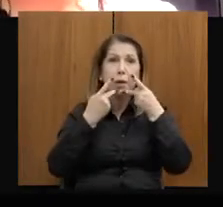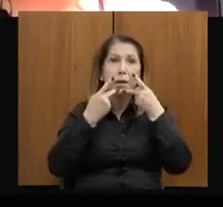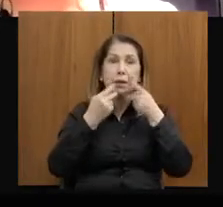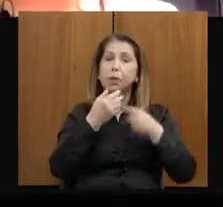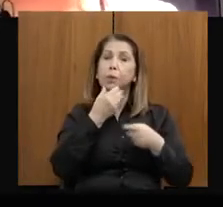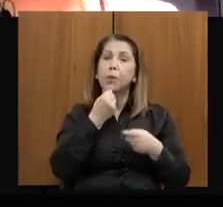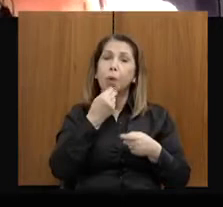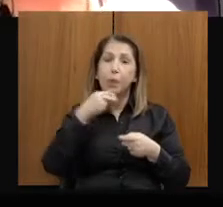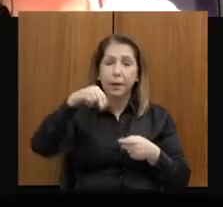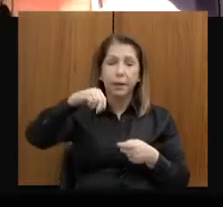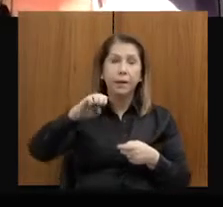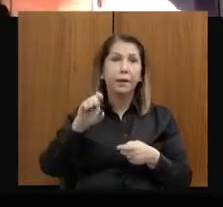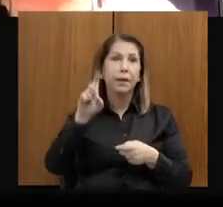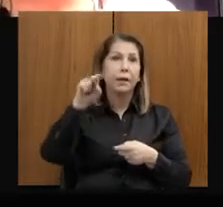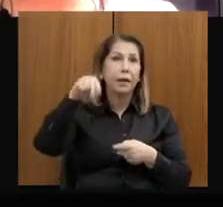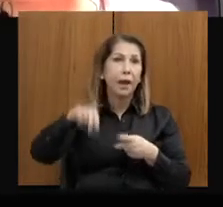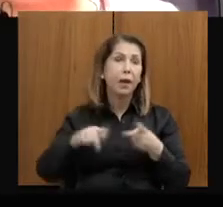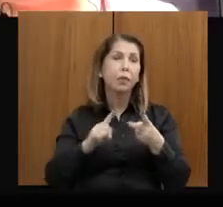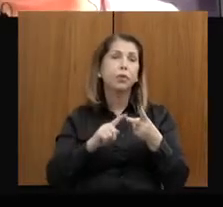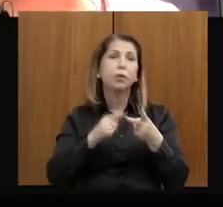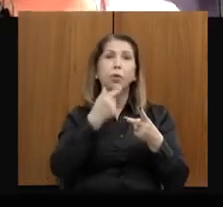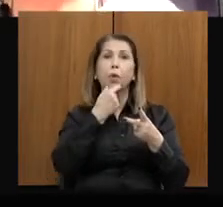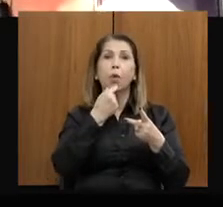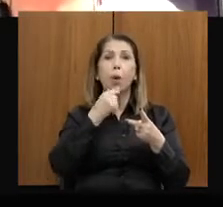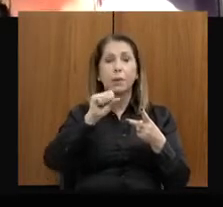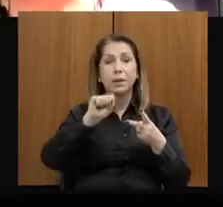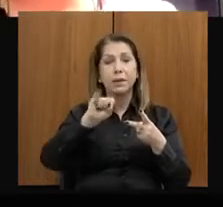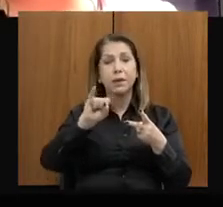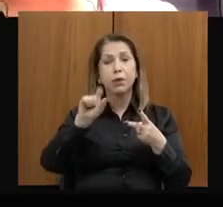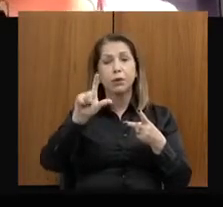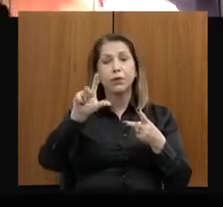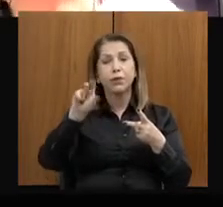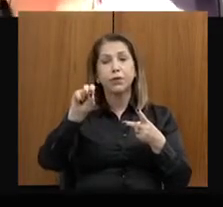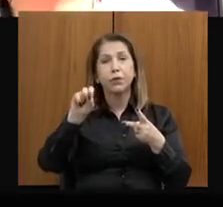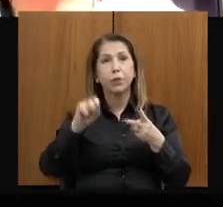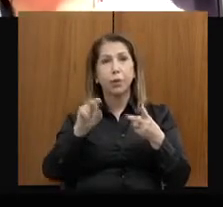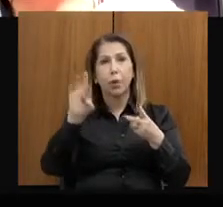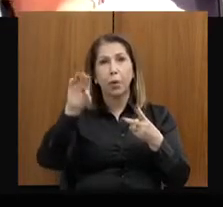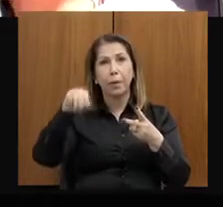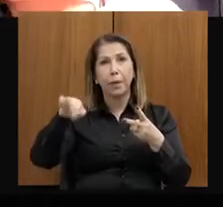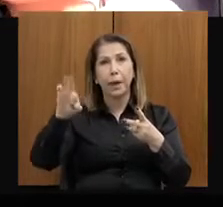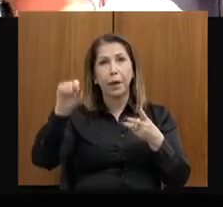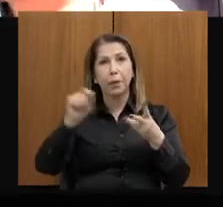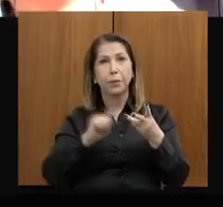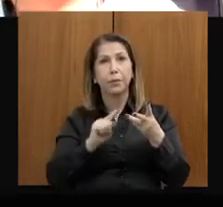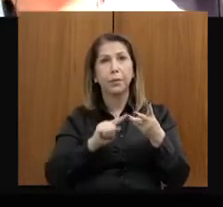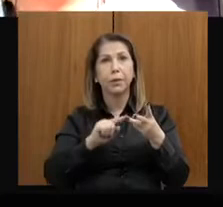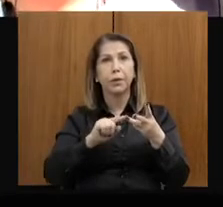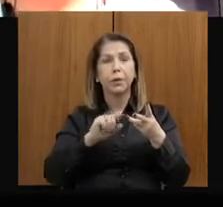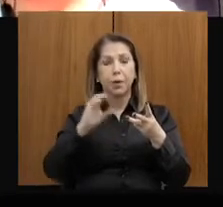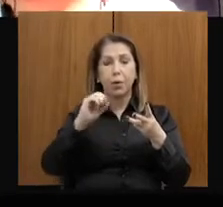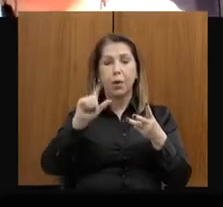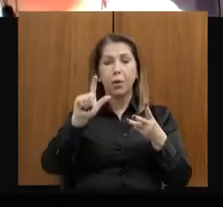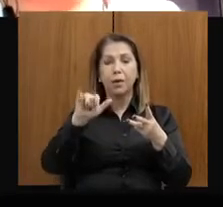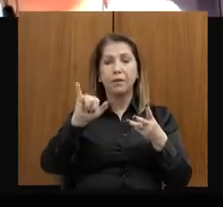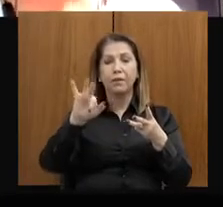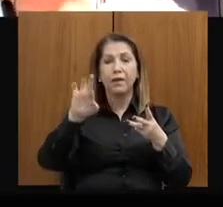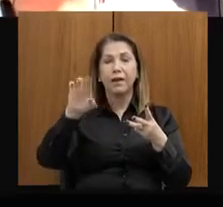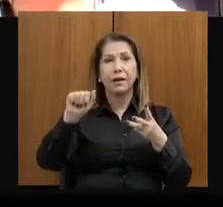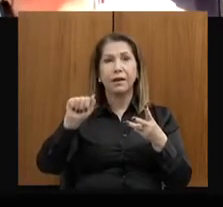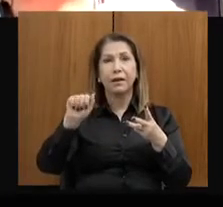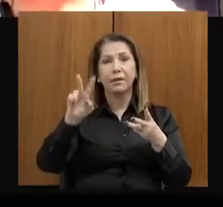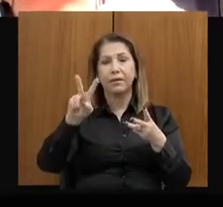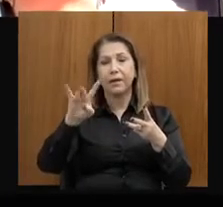pelas antenas como Silvio Romero Nina Rodrigues o Oliveira Viana